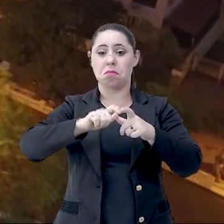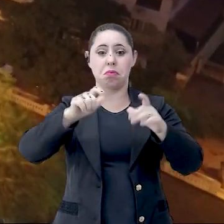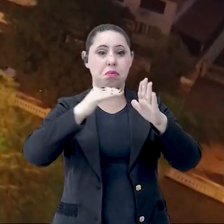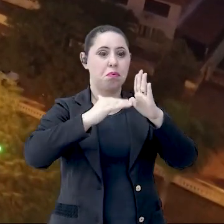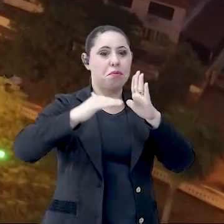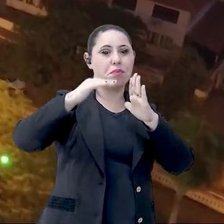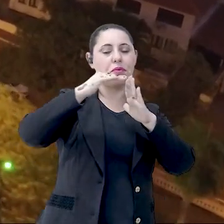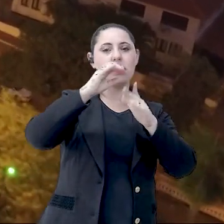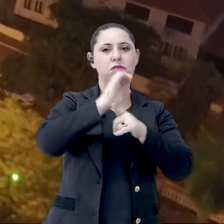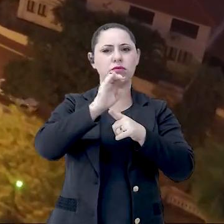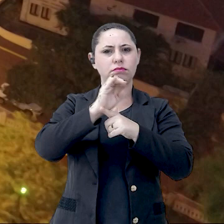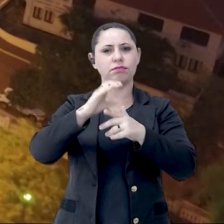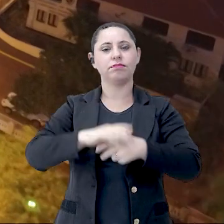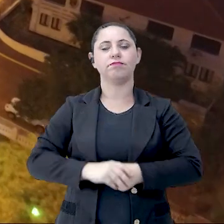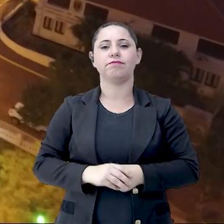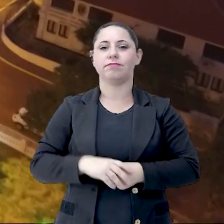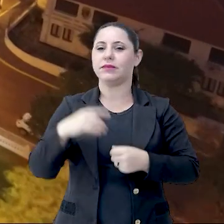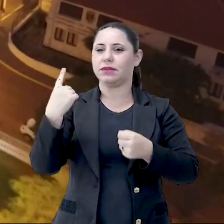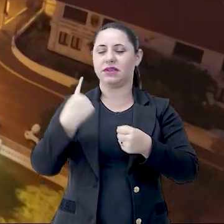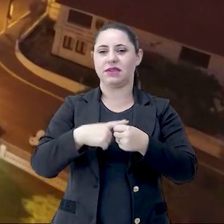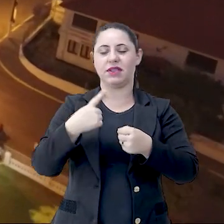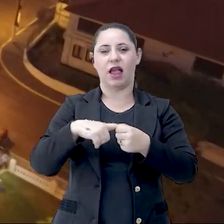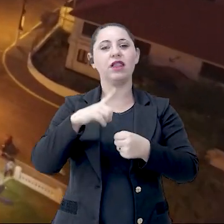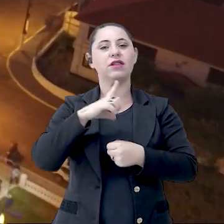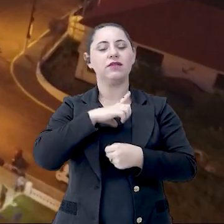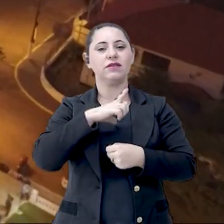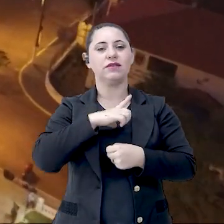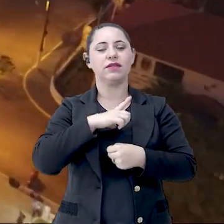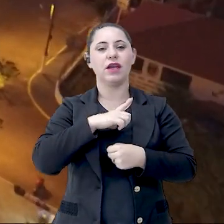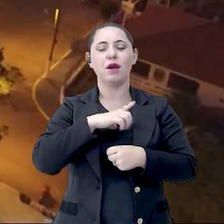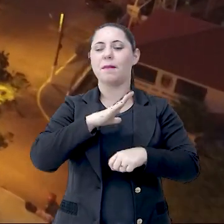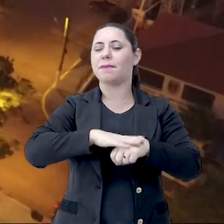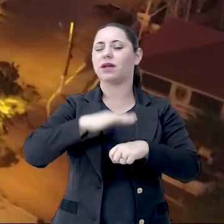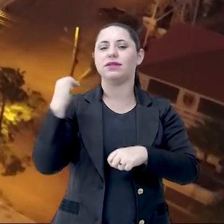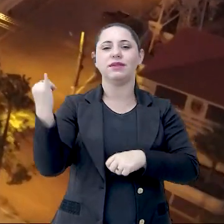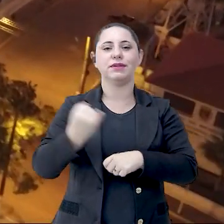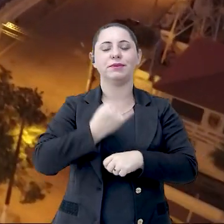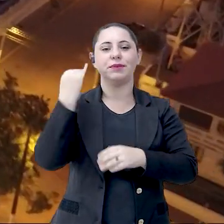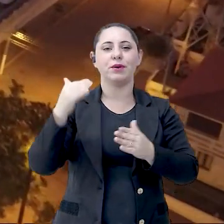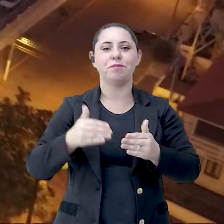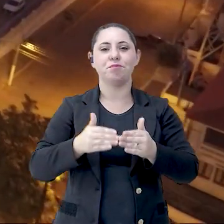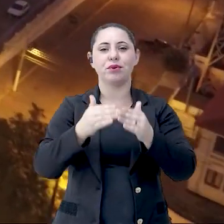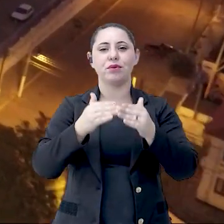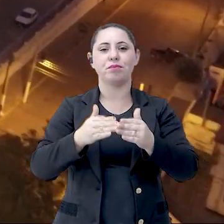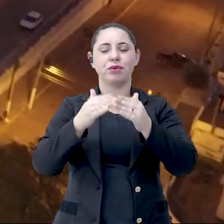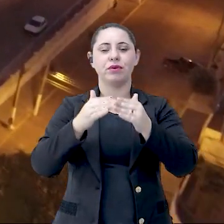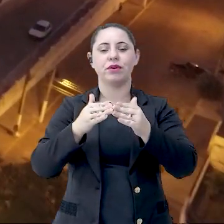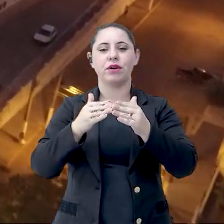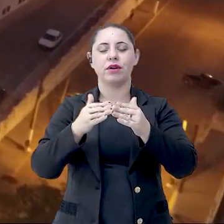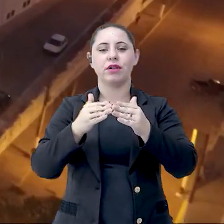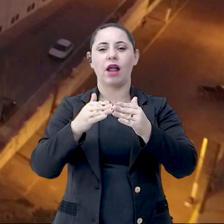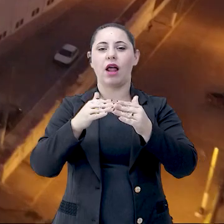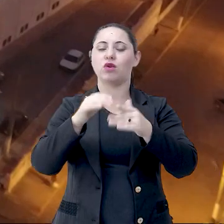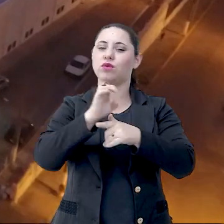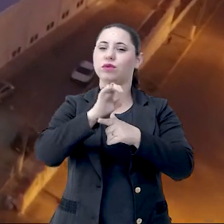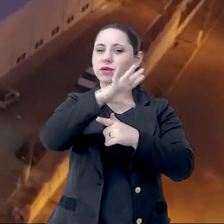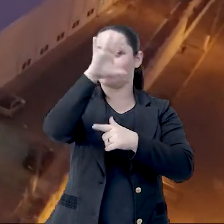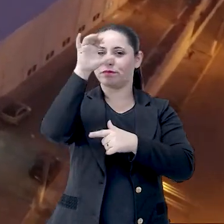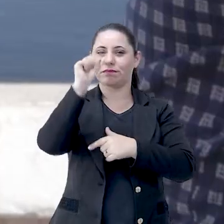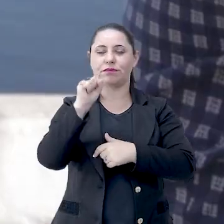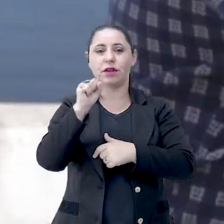mais importante porto do estado do OMS e um dos mais importantes portos fluviais do Brasil e do